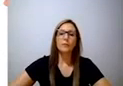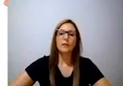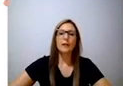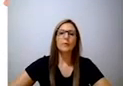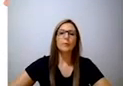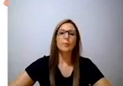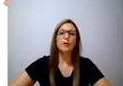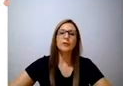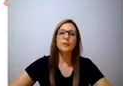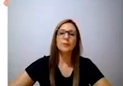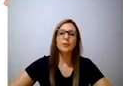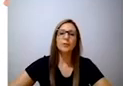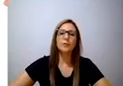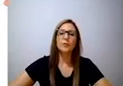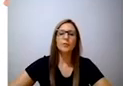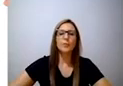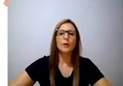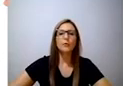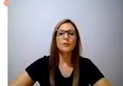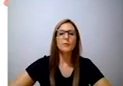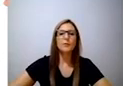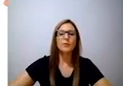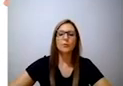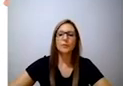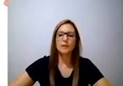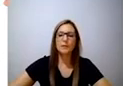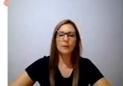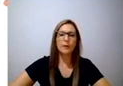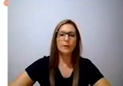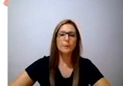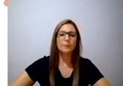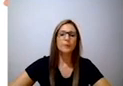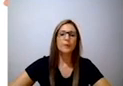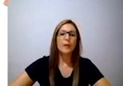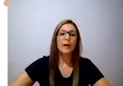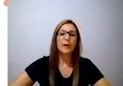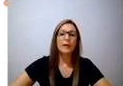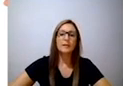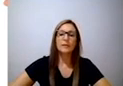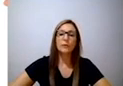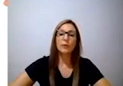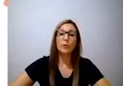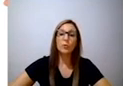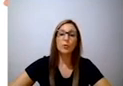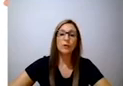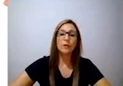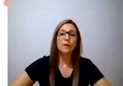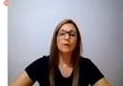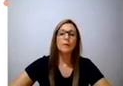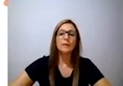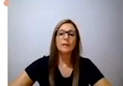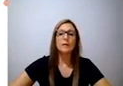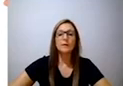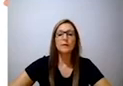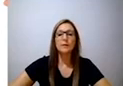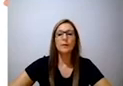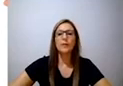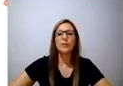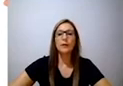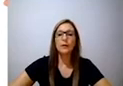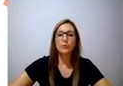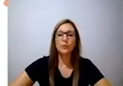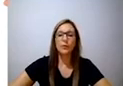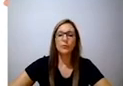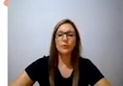não sabe, pode transmitir o vírus para outras pessoas sem saber. A AIDS não tem cura, mas ela tem